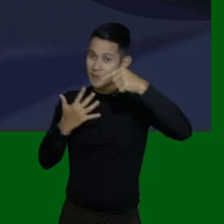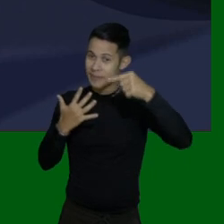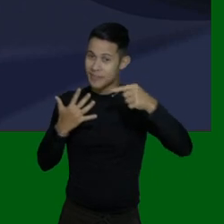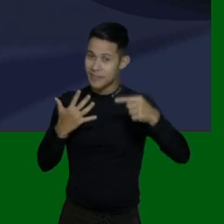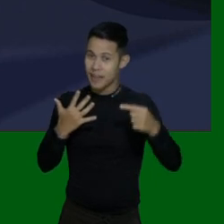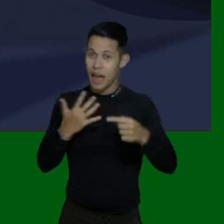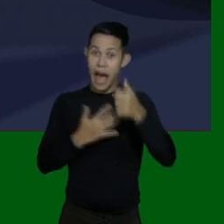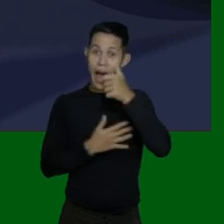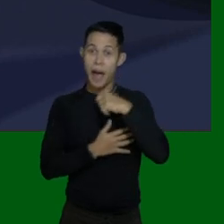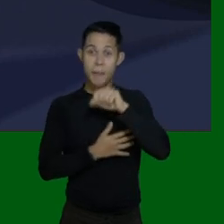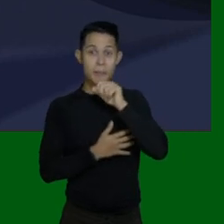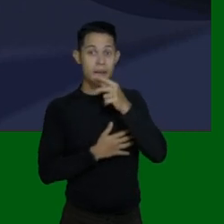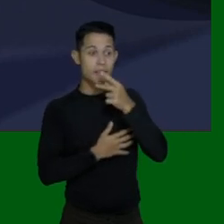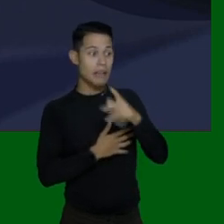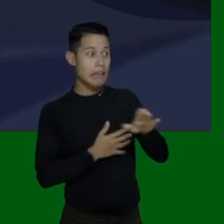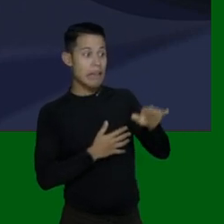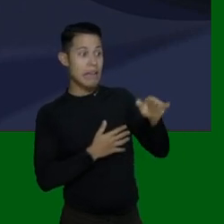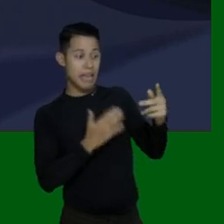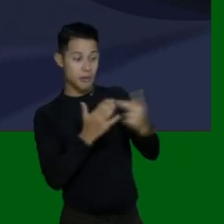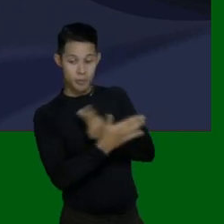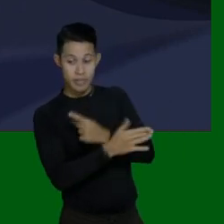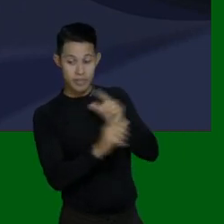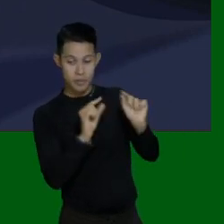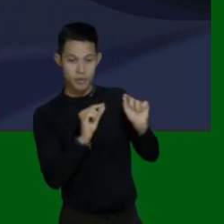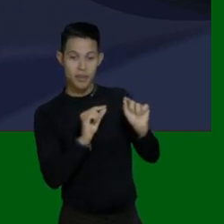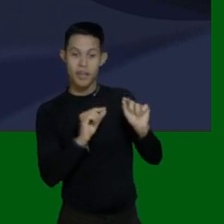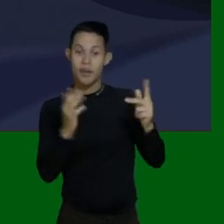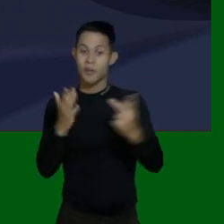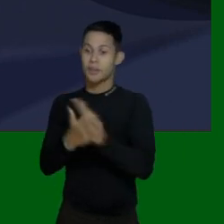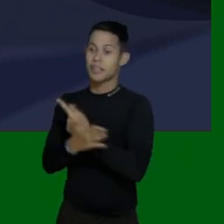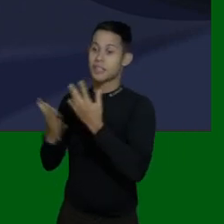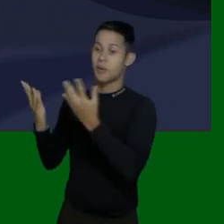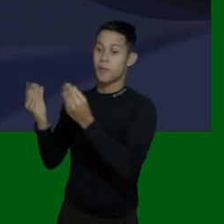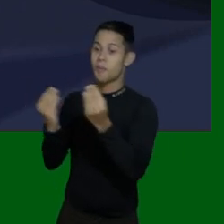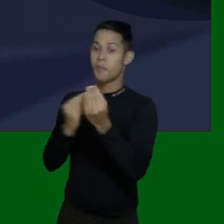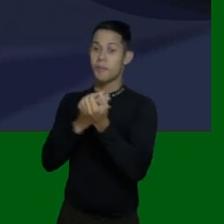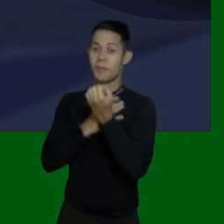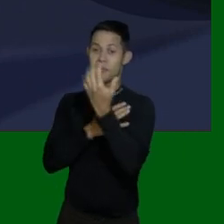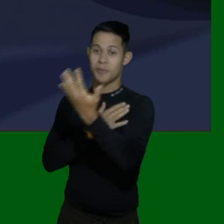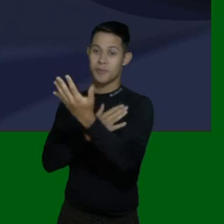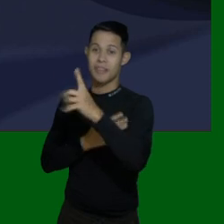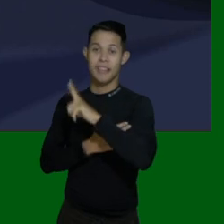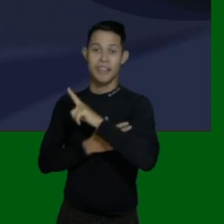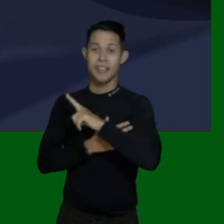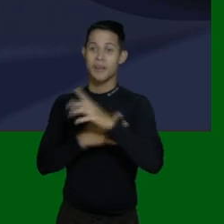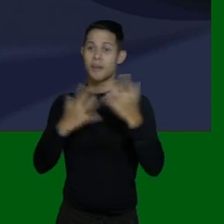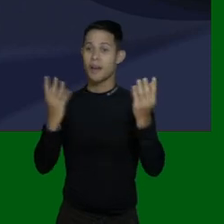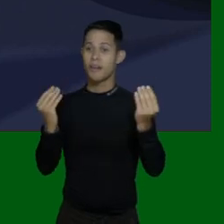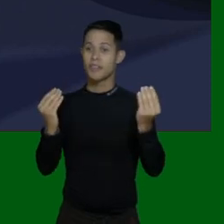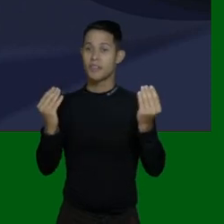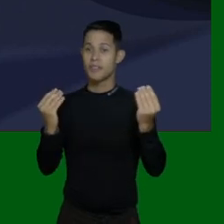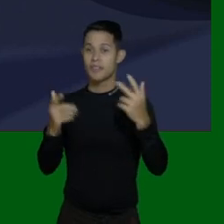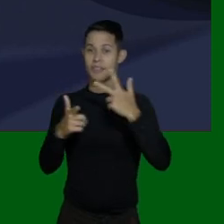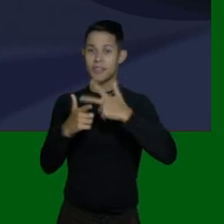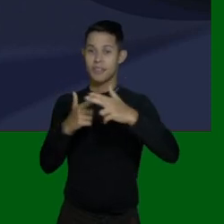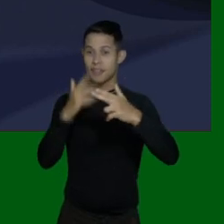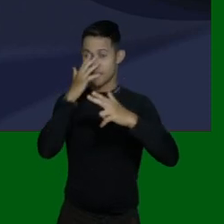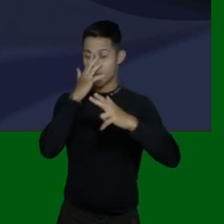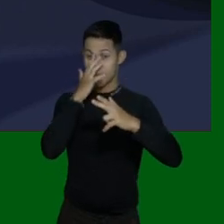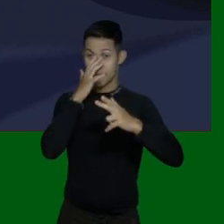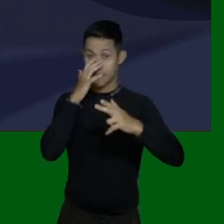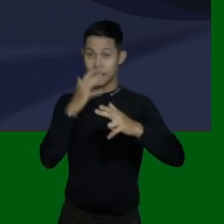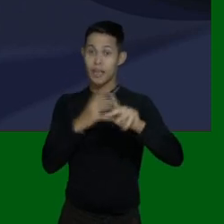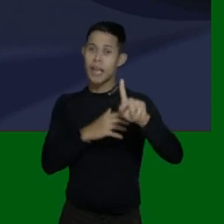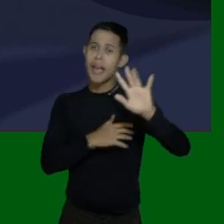coisa aconteceu muita coisa na minha sala tivemos muitas vitórias O que foi ele já aprendeu a